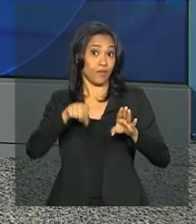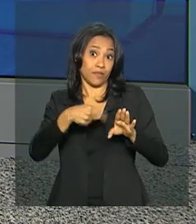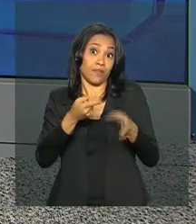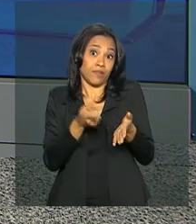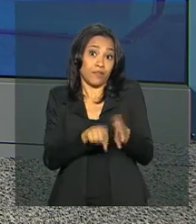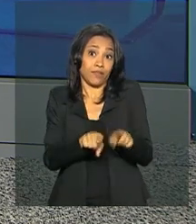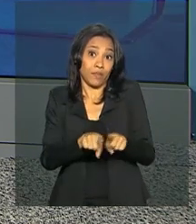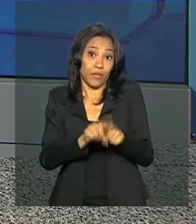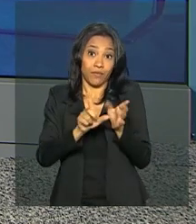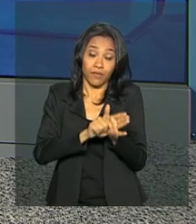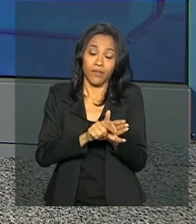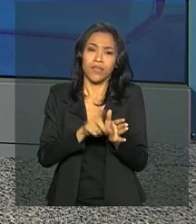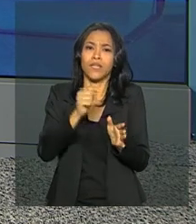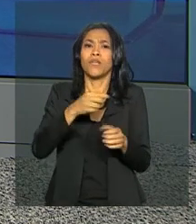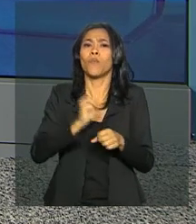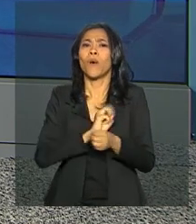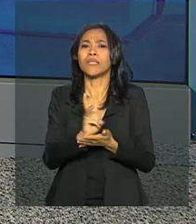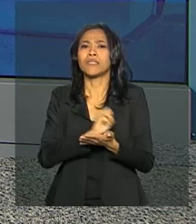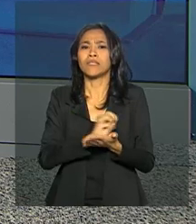nosso WhatsApp no